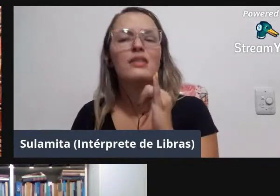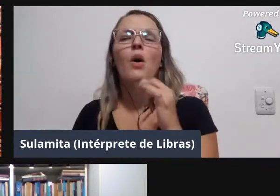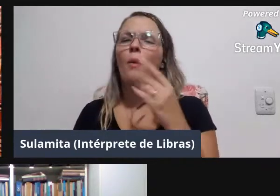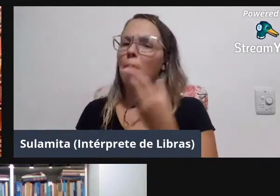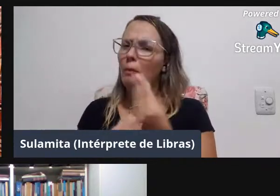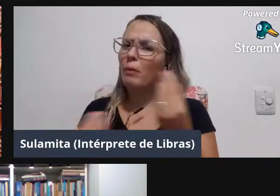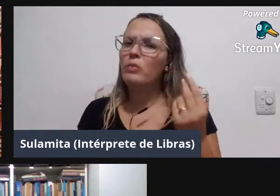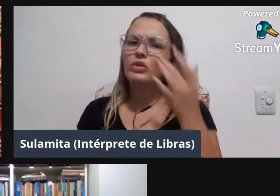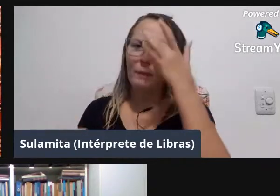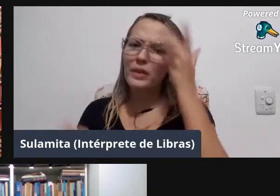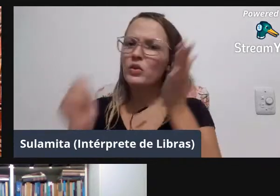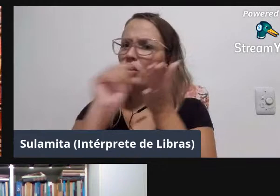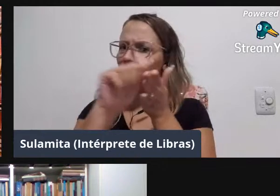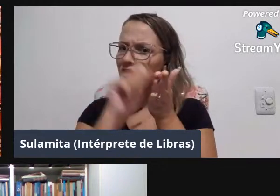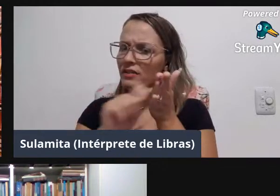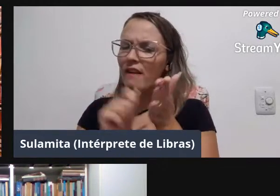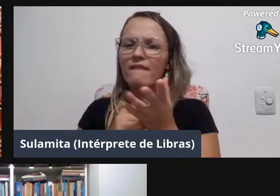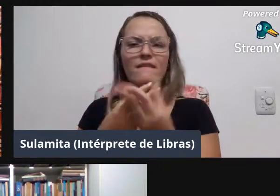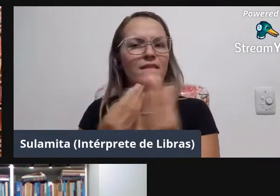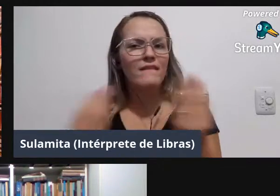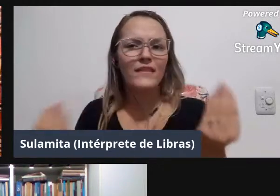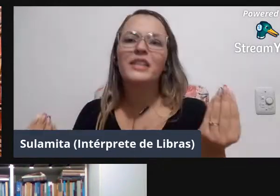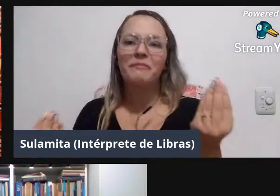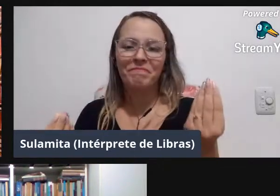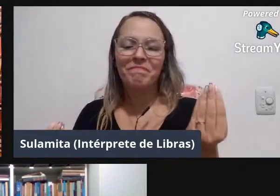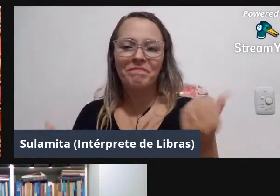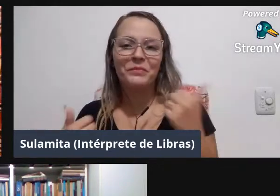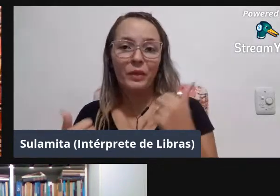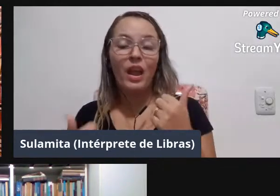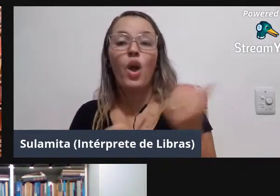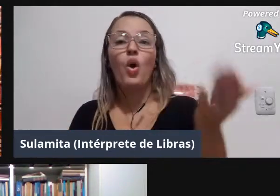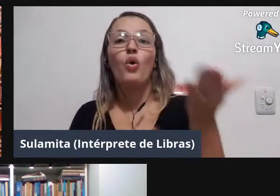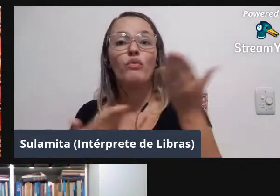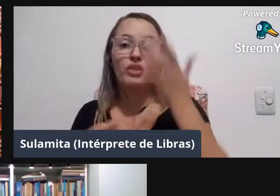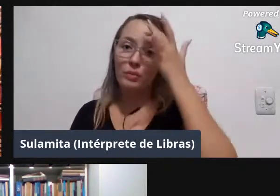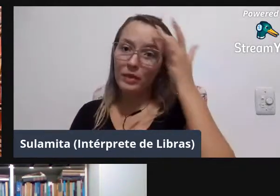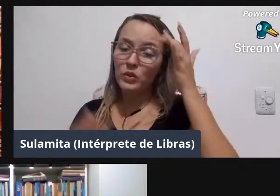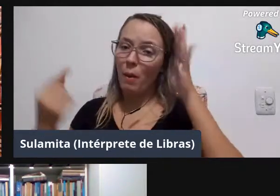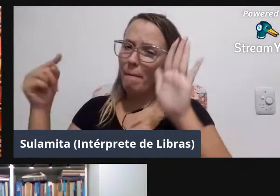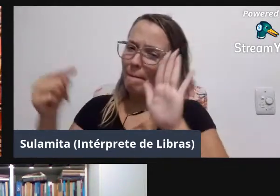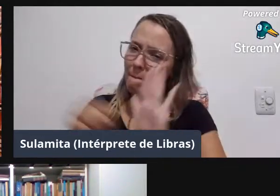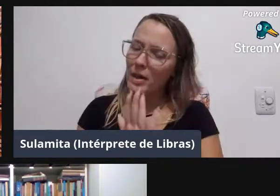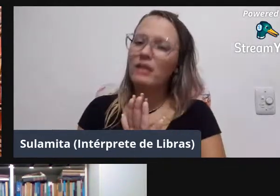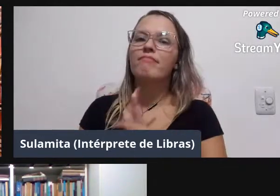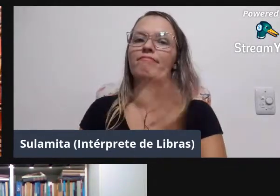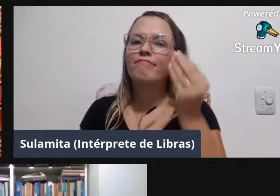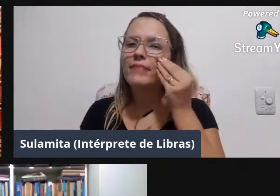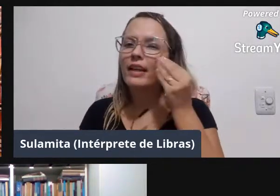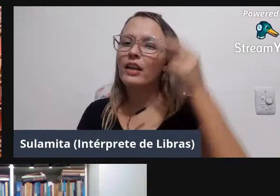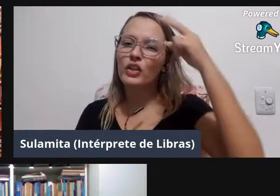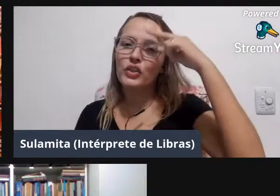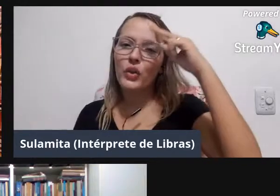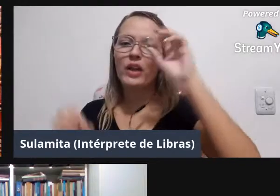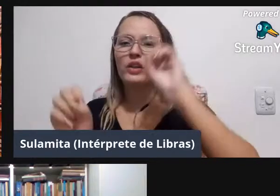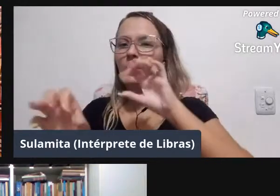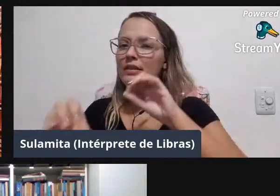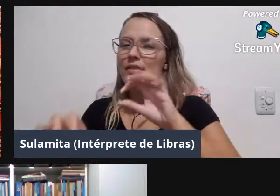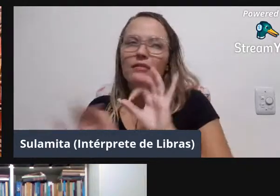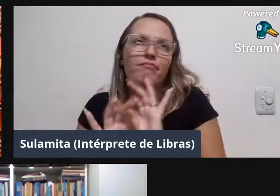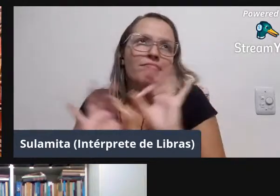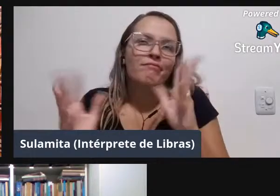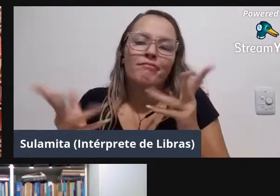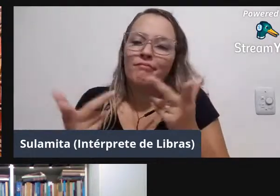autoras. Então, eu faço o convite aqui para quem puder, né, se aprofundar aí nessa área da educação, que é uma área maravilhosa,